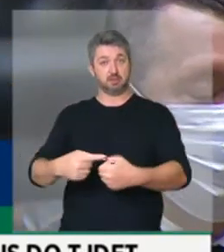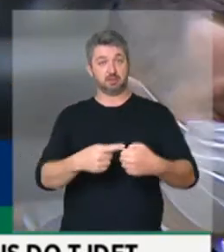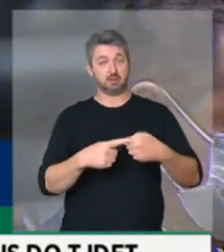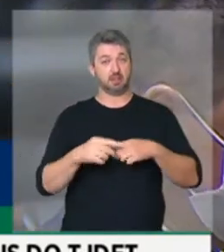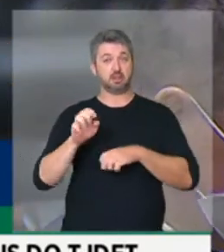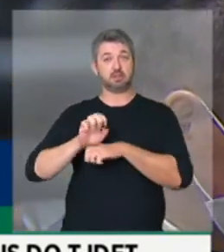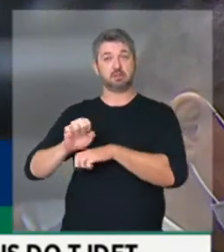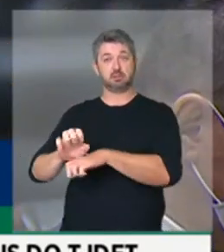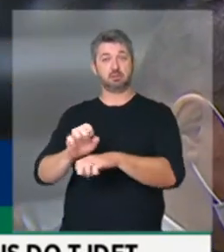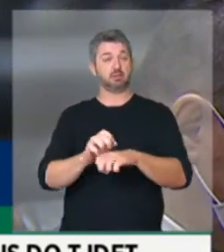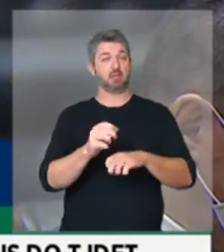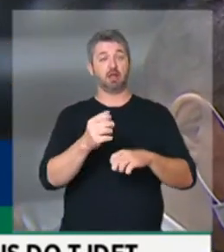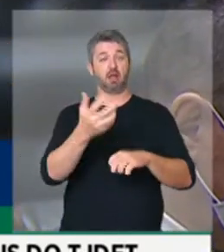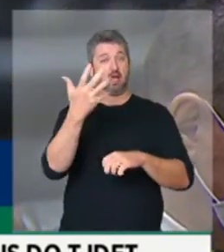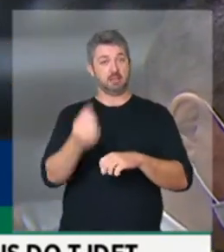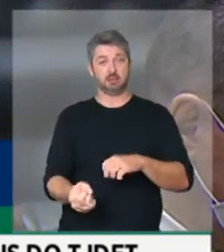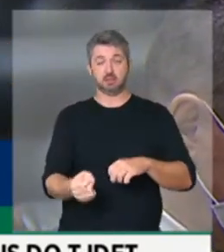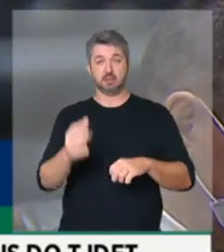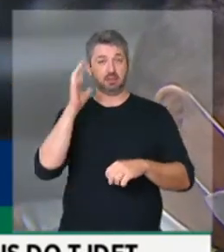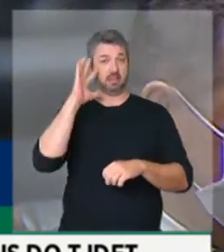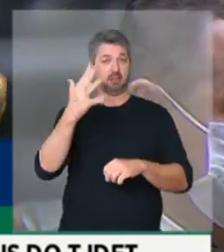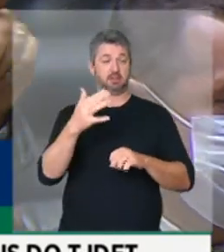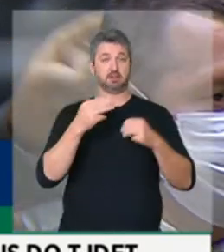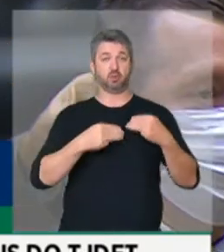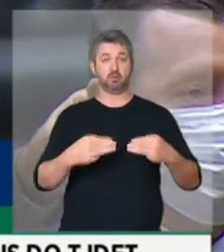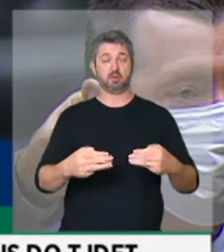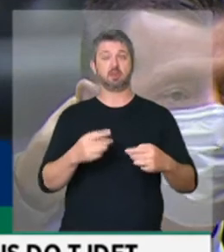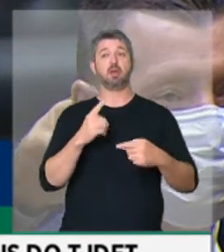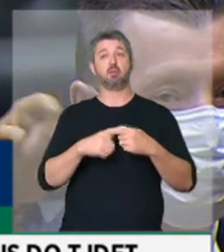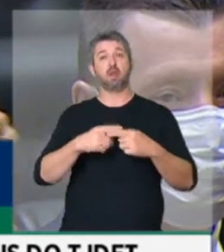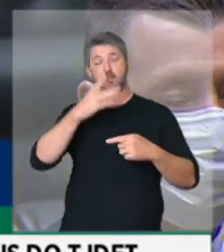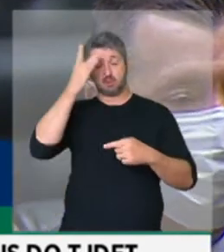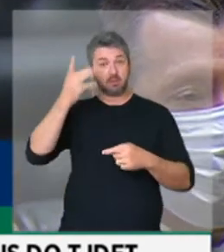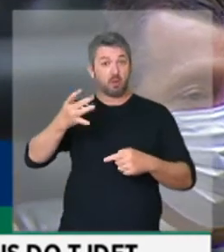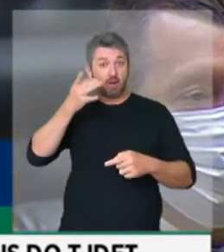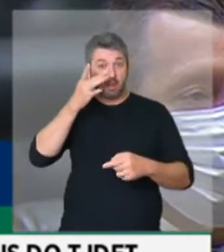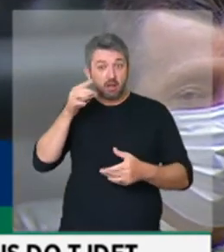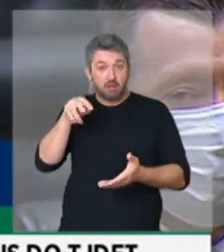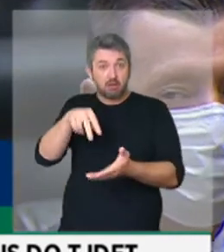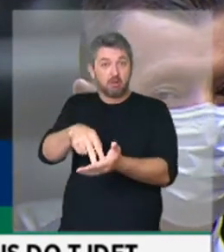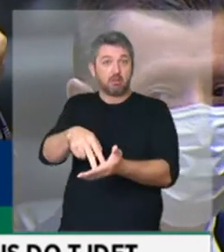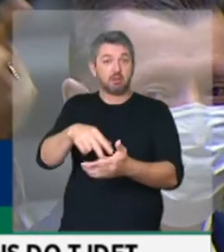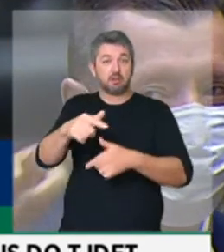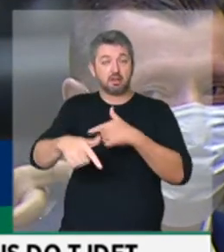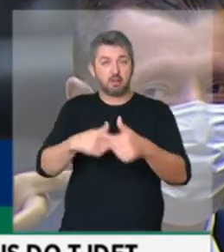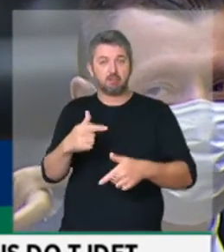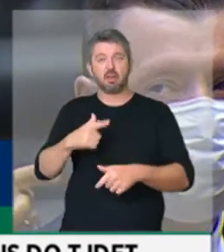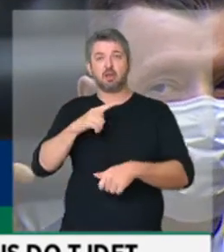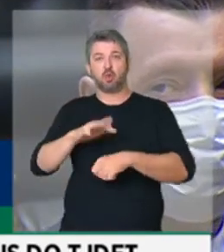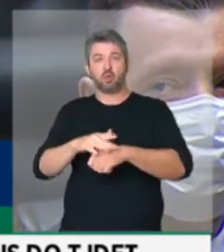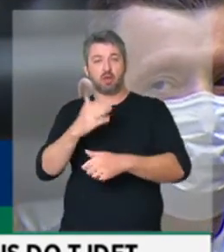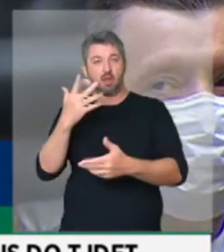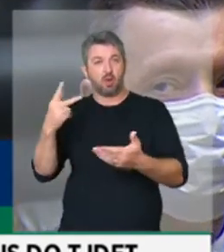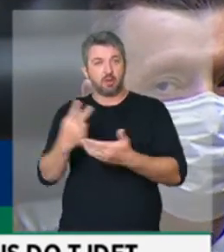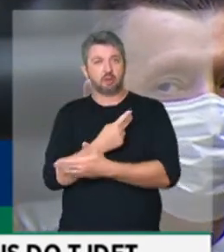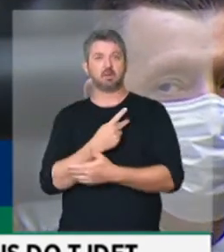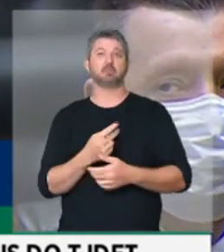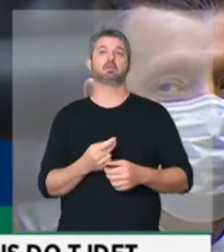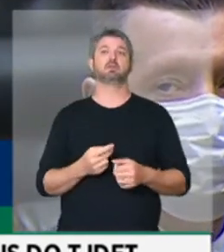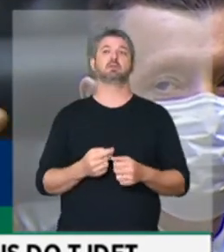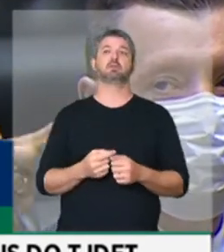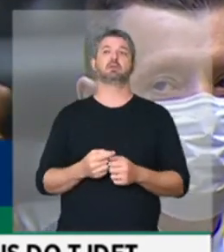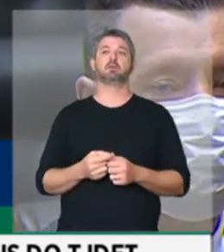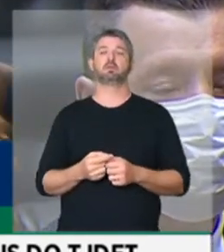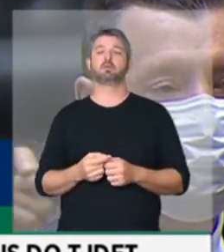estados adotar as providências para que esses trabalhadores que estão lá na ponta, estão adoecendo, atendendo a públicos, trabalhadores do